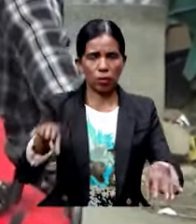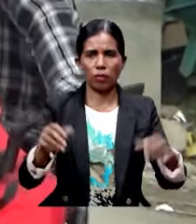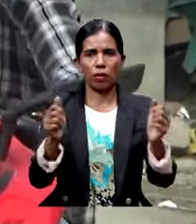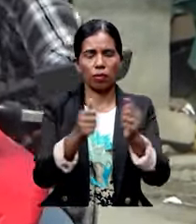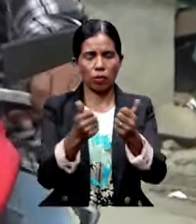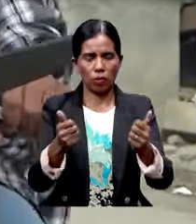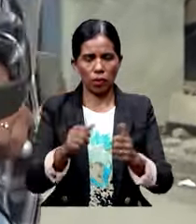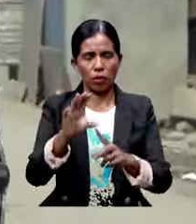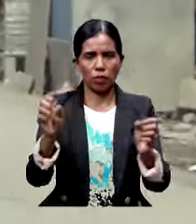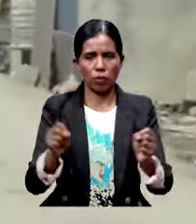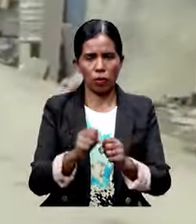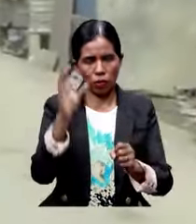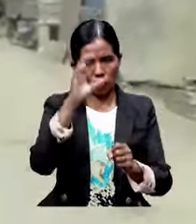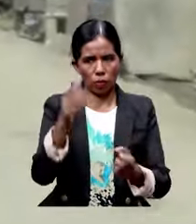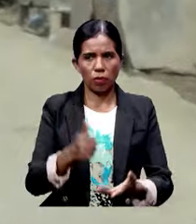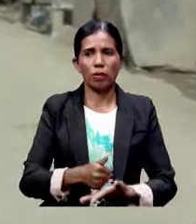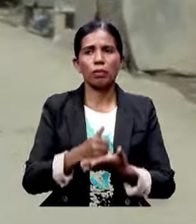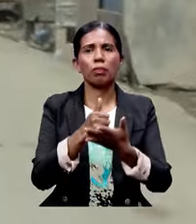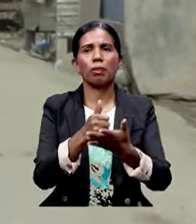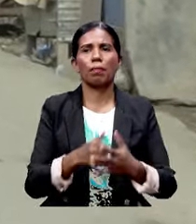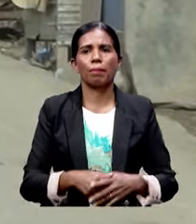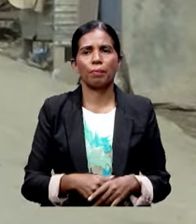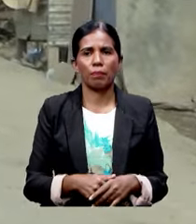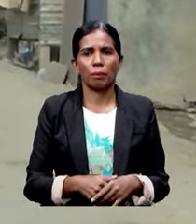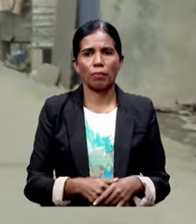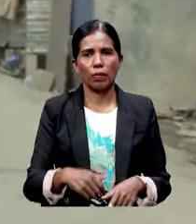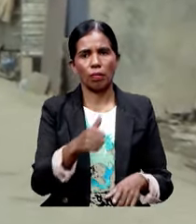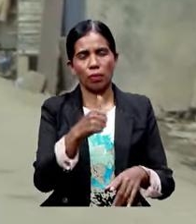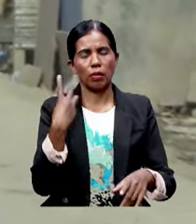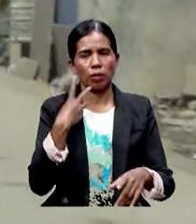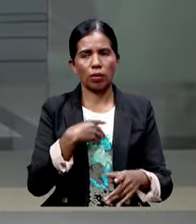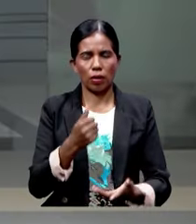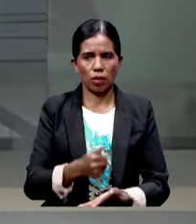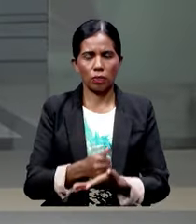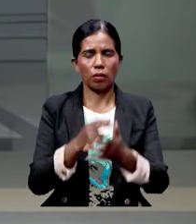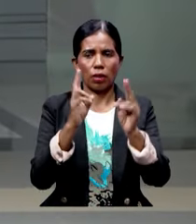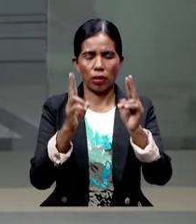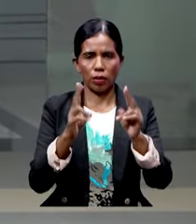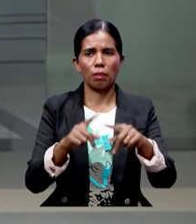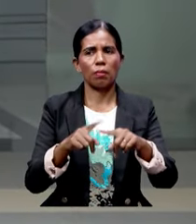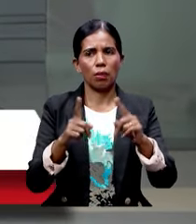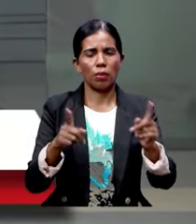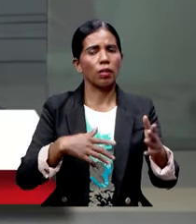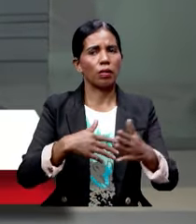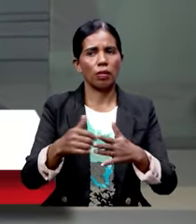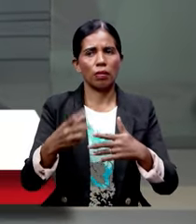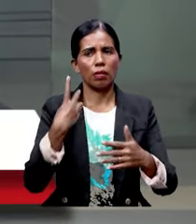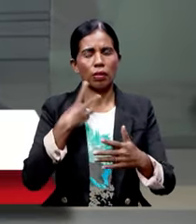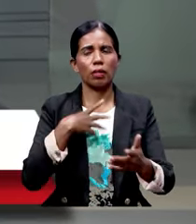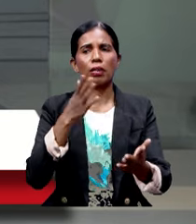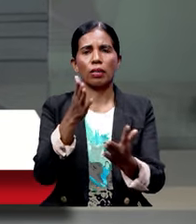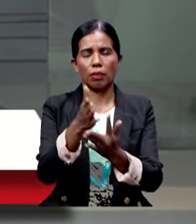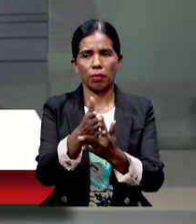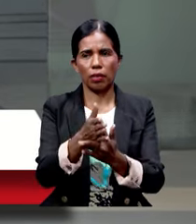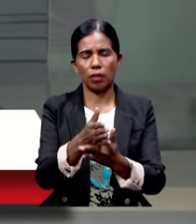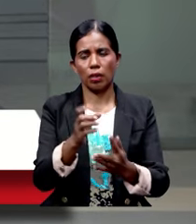autoridad local ho dibuka solusaun. Buat balon ne be ita atu atende la lais mai be dala ruma ita tama ba mag ida